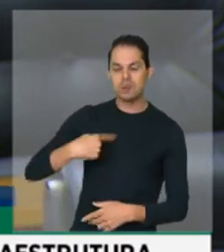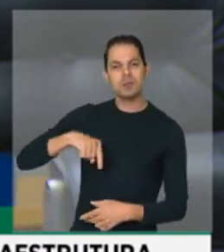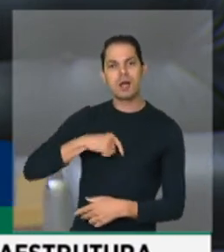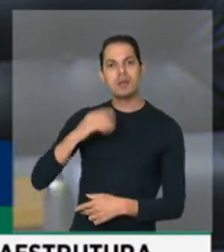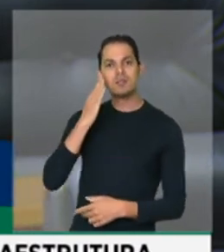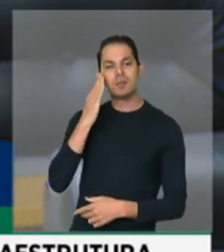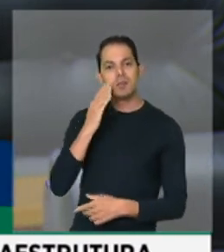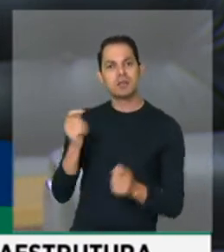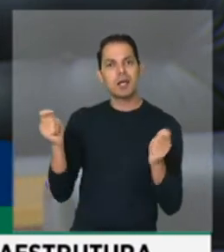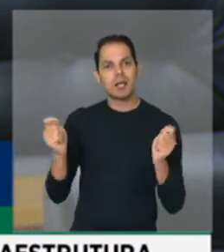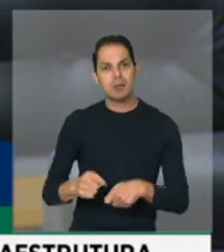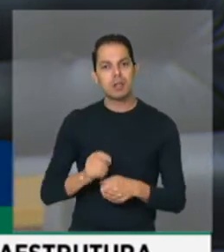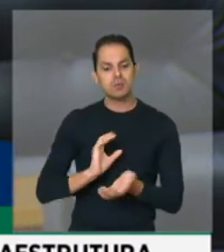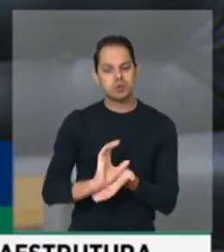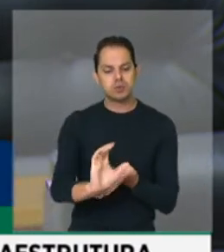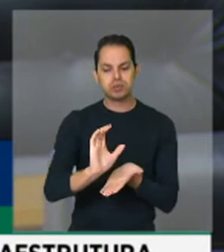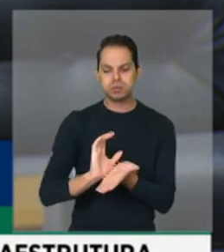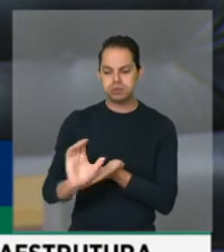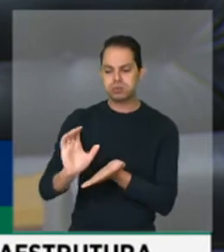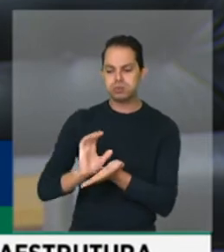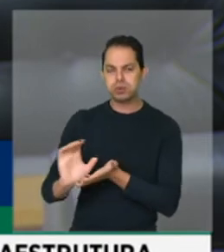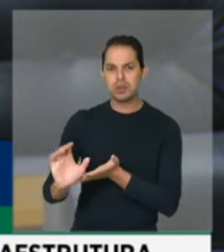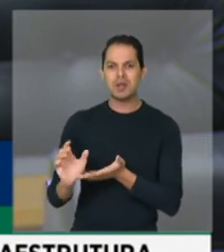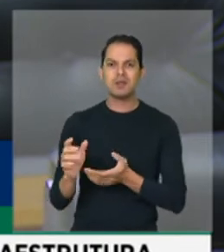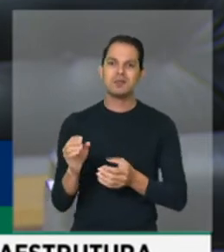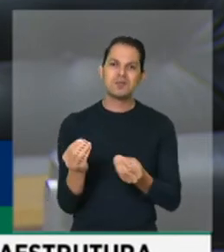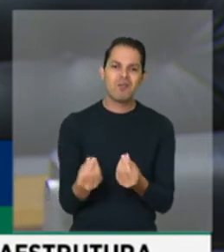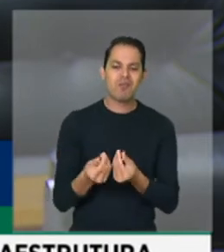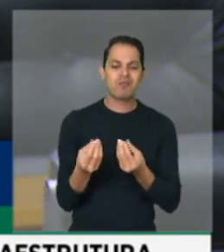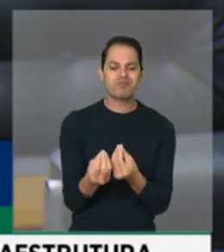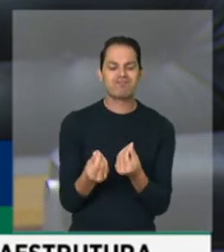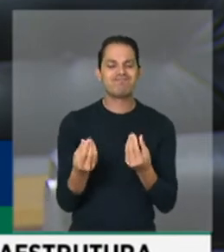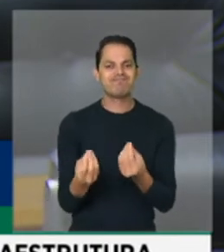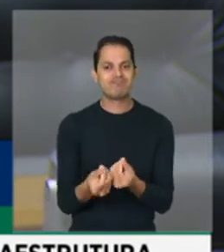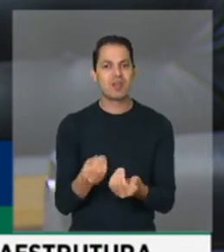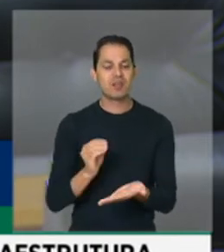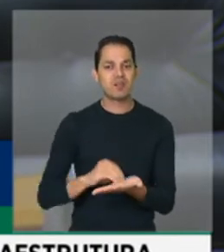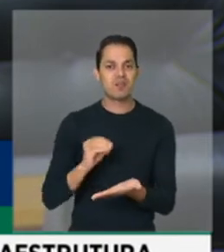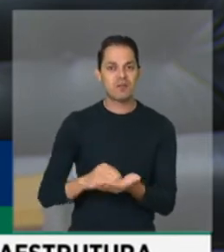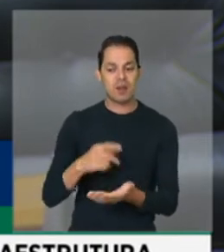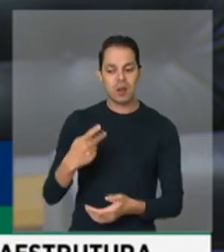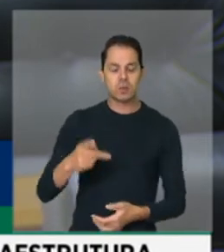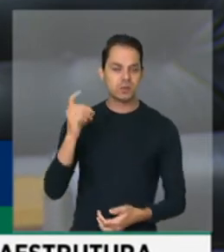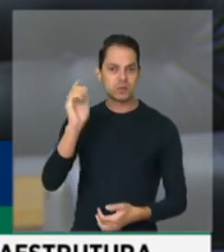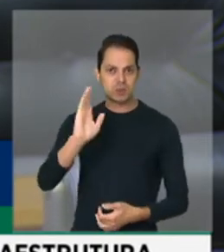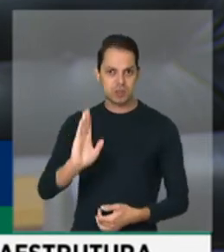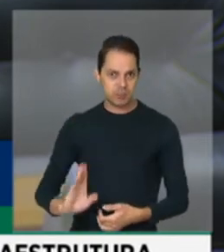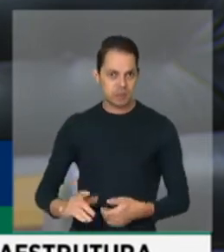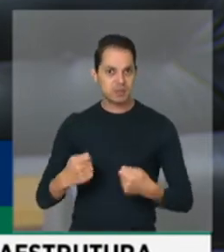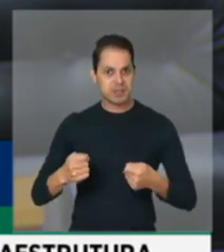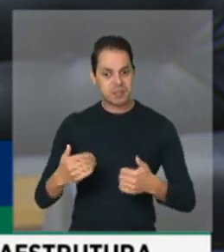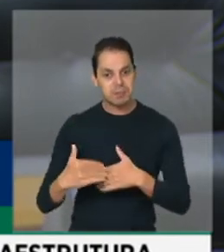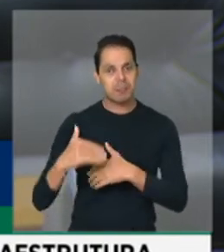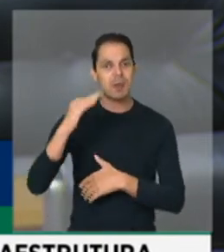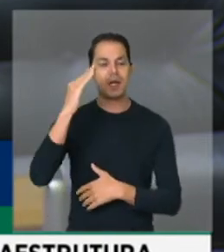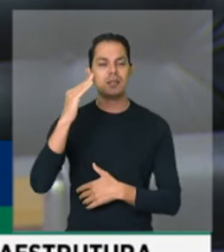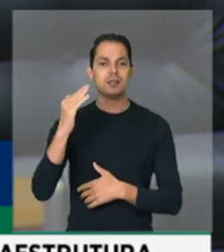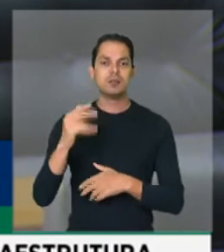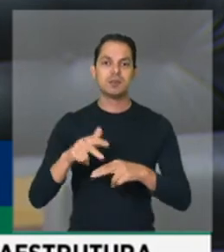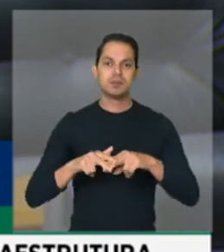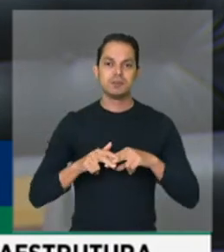capacidade de investimento está muito aquém daquilo que o Brasil precisa e necessita, e,